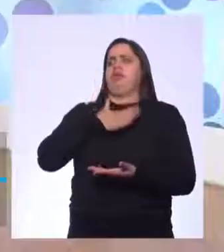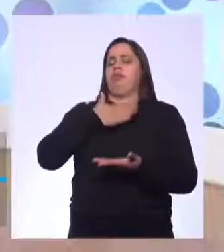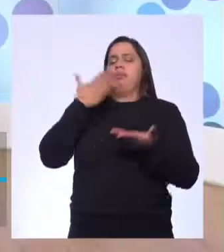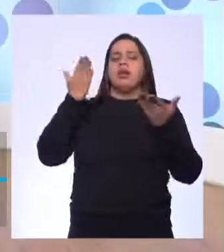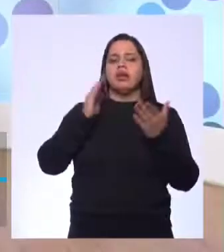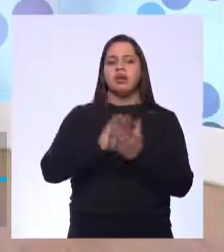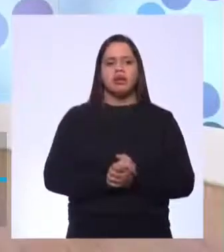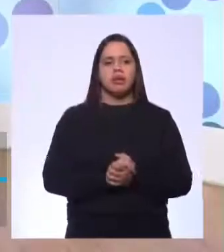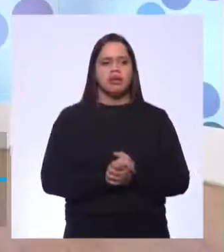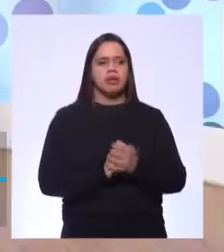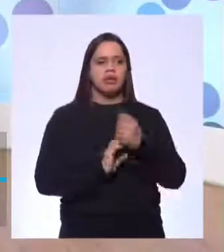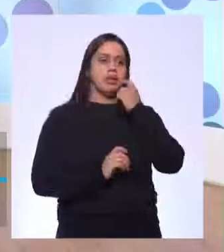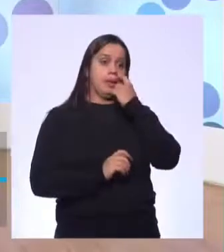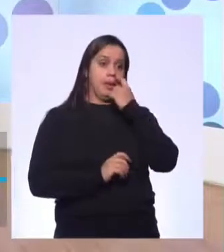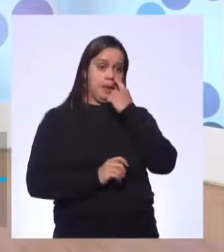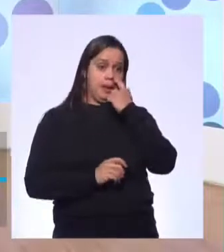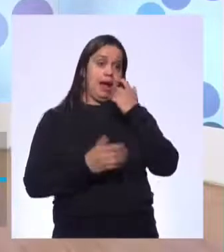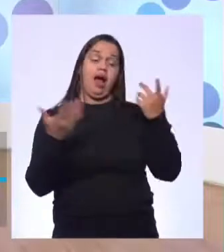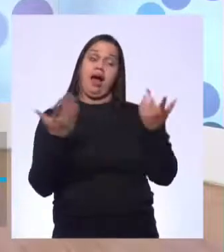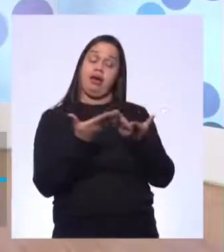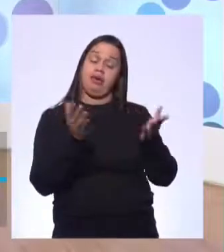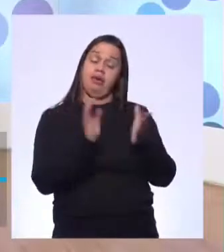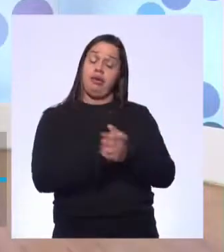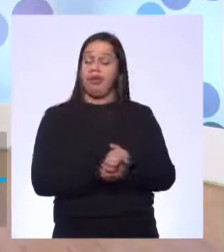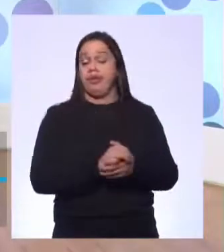Tome cerco agora, né? Tome cerco.